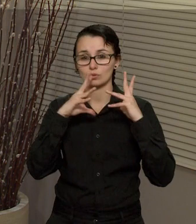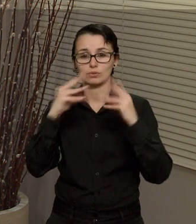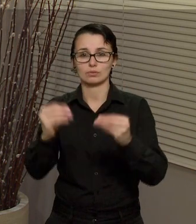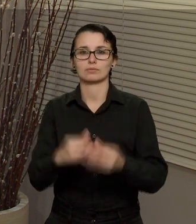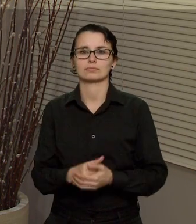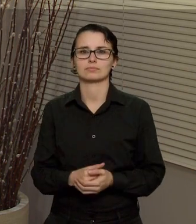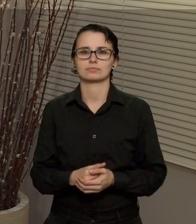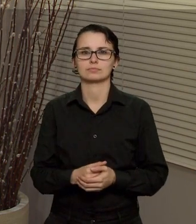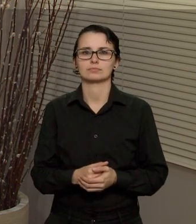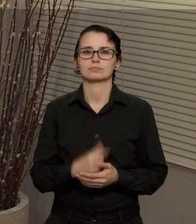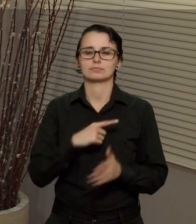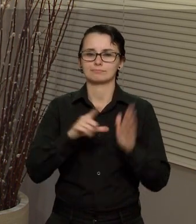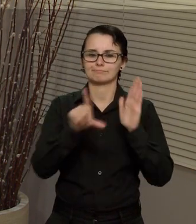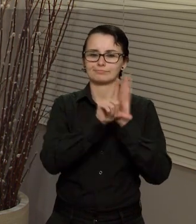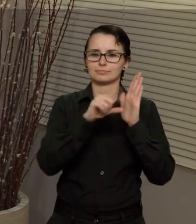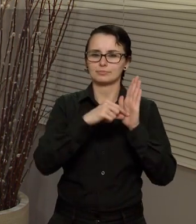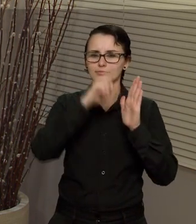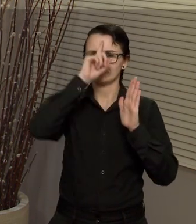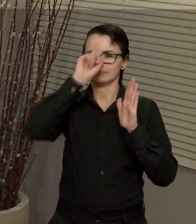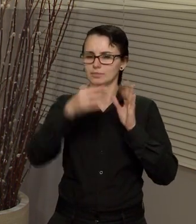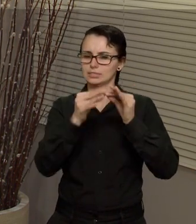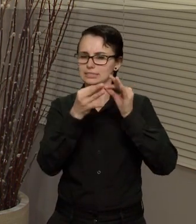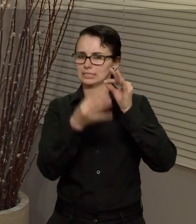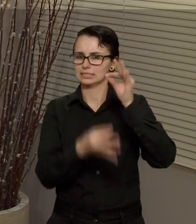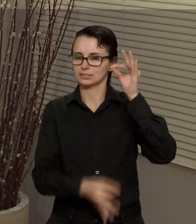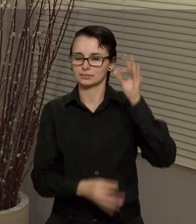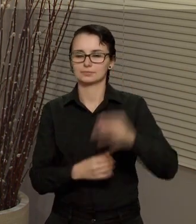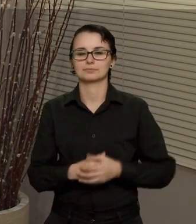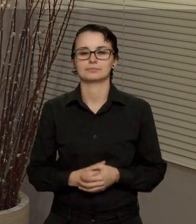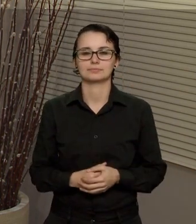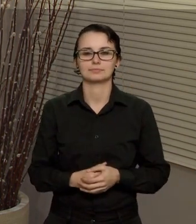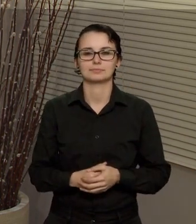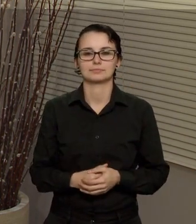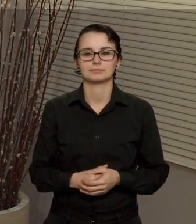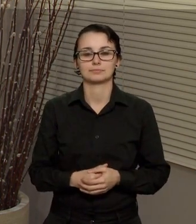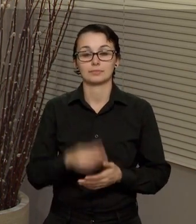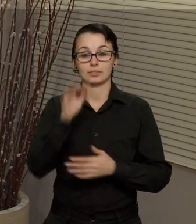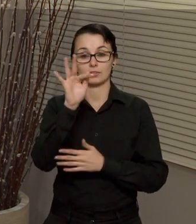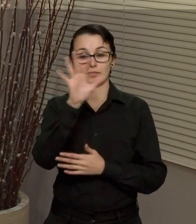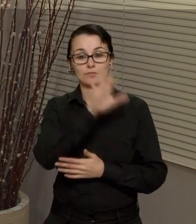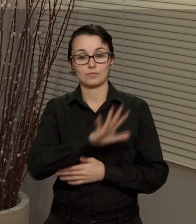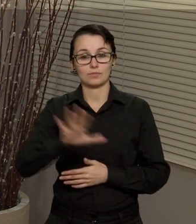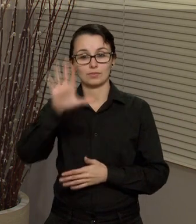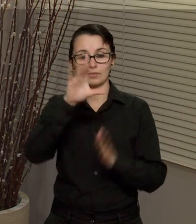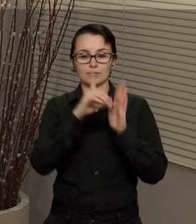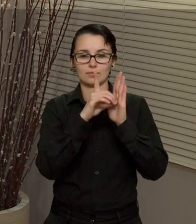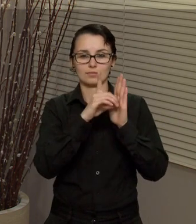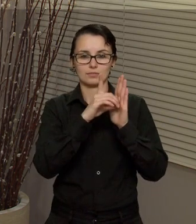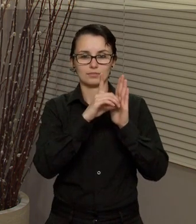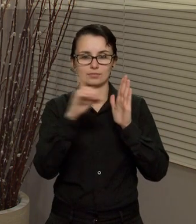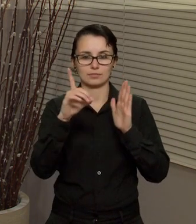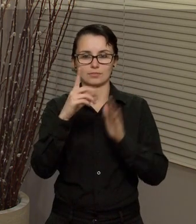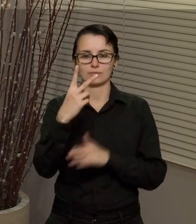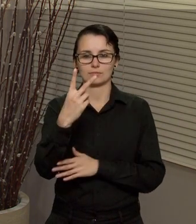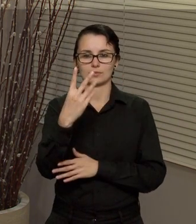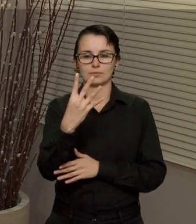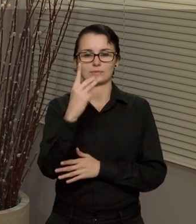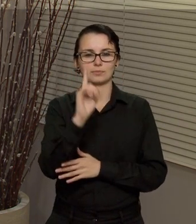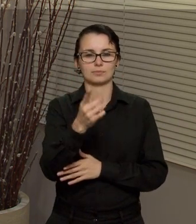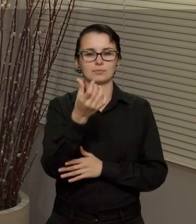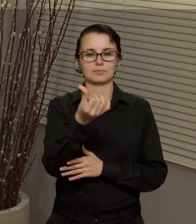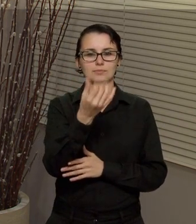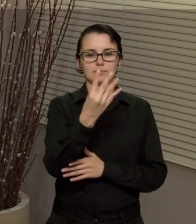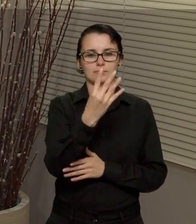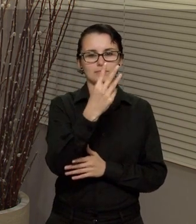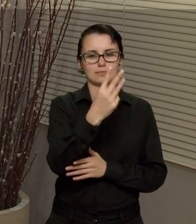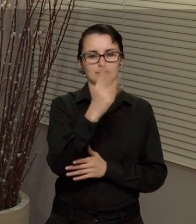com ordenamento jurídico bem extenso no Brasil. Na esfera federal, o Decreto número